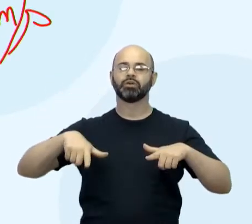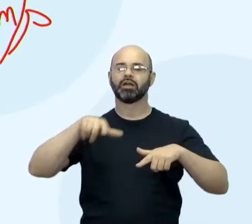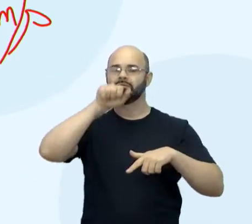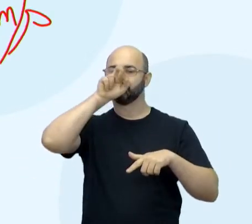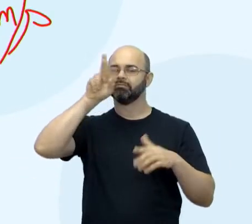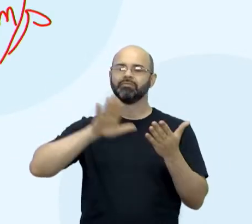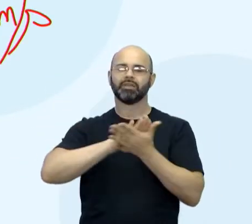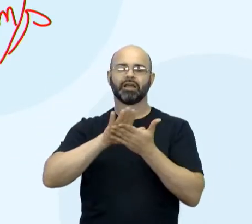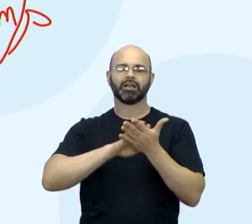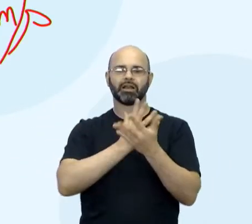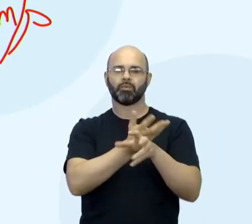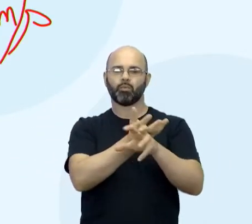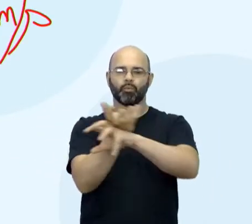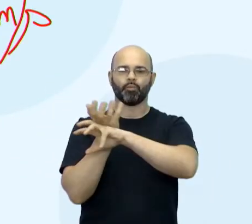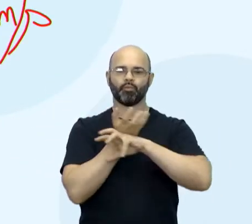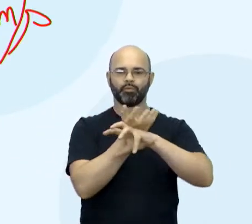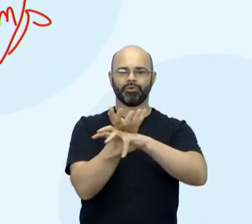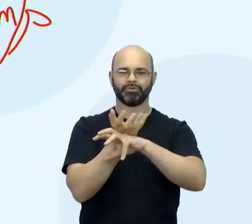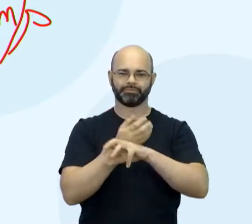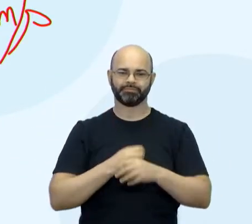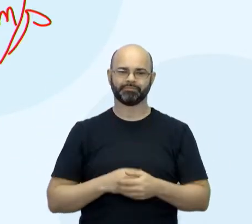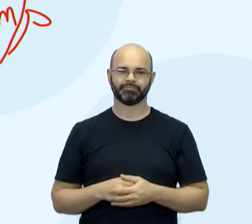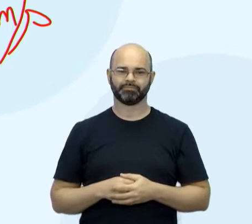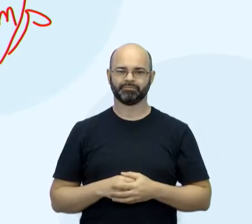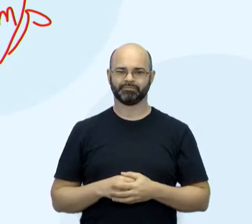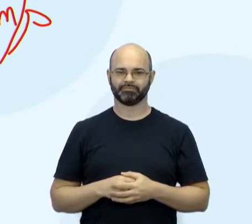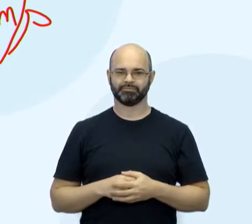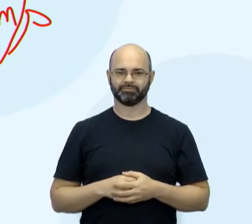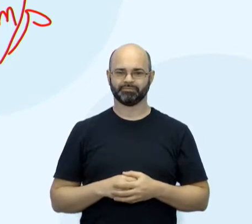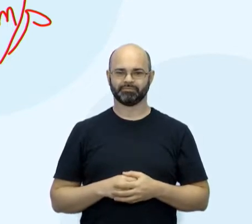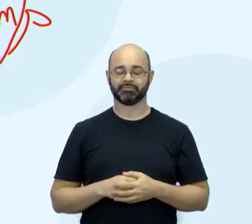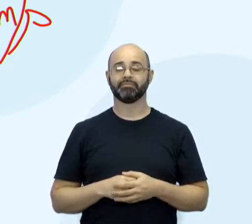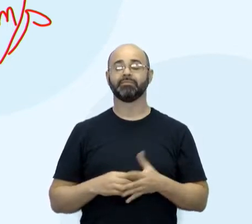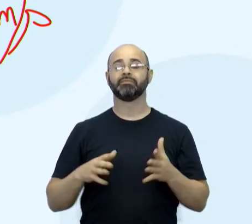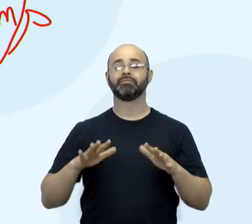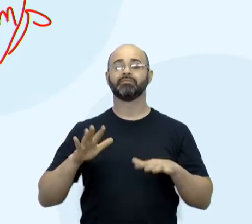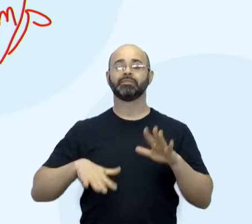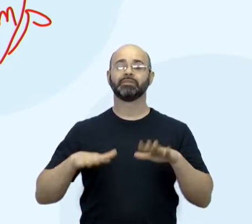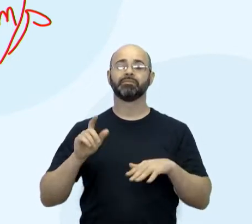Tá? Então quer dizer o quê? Através dessa equação, que depende